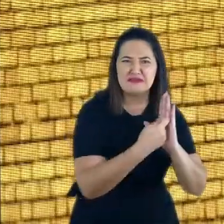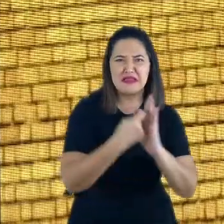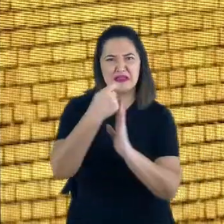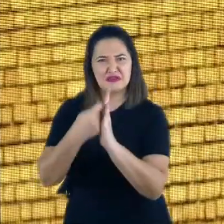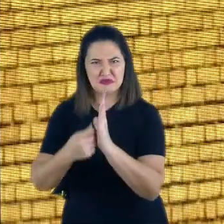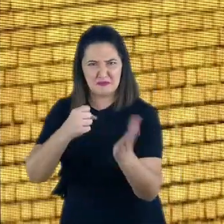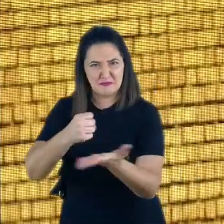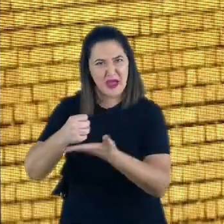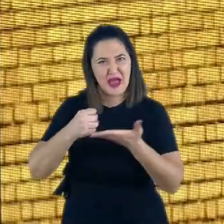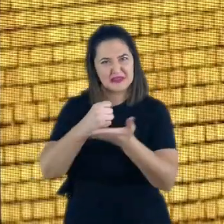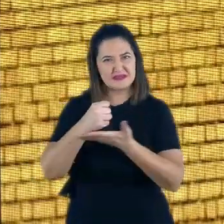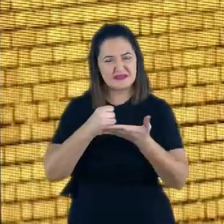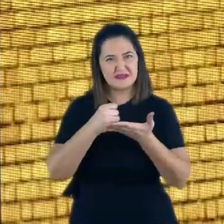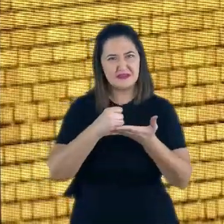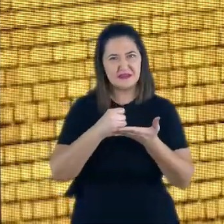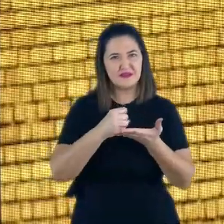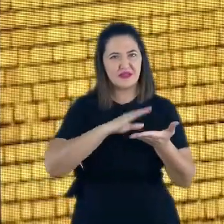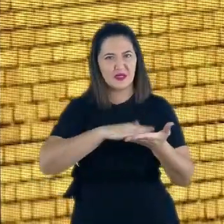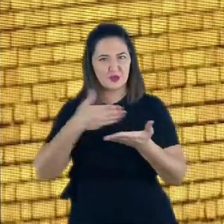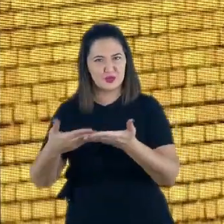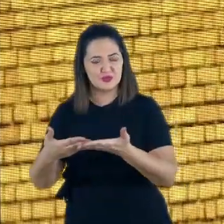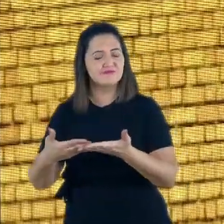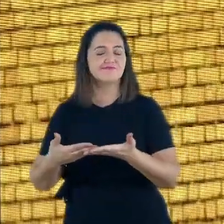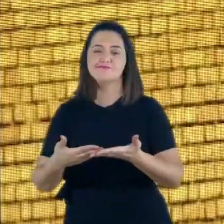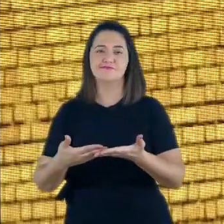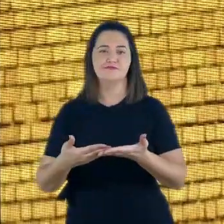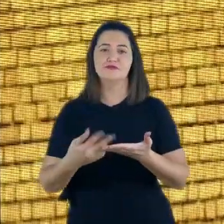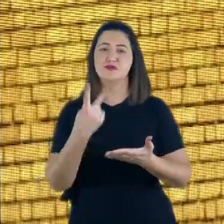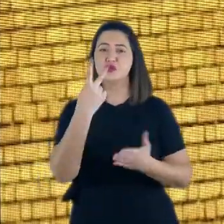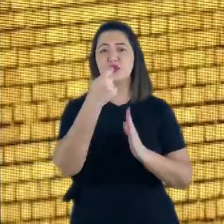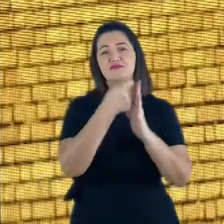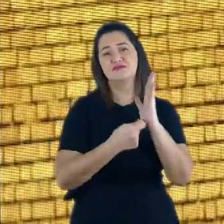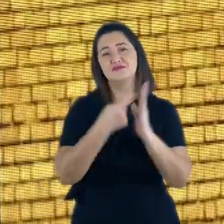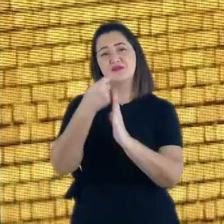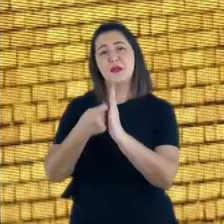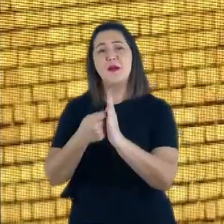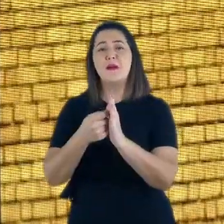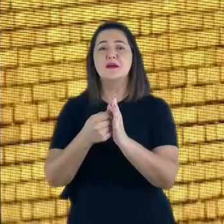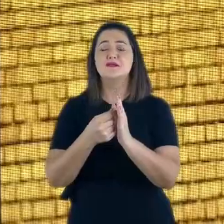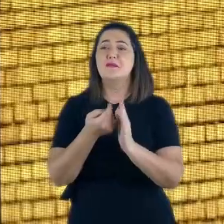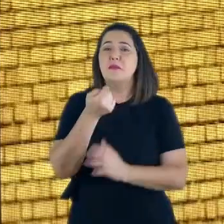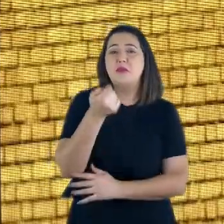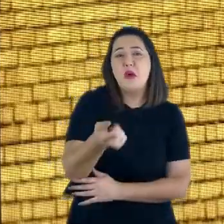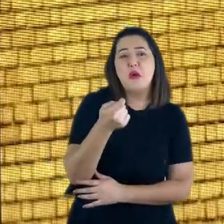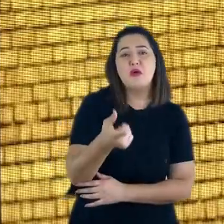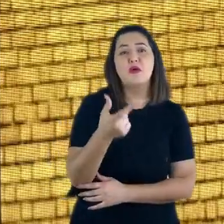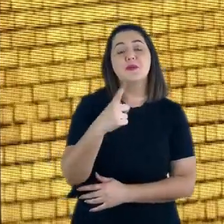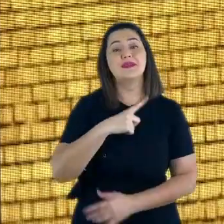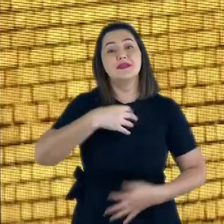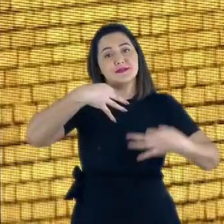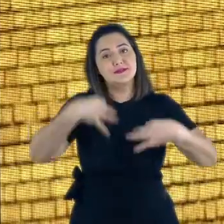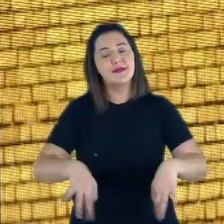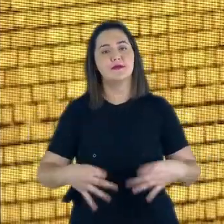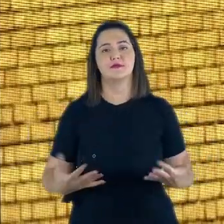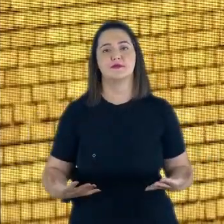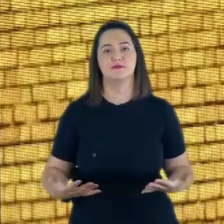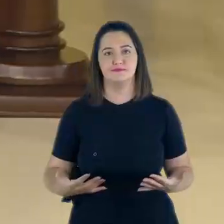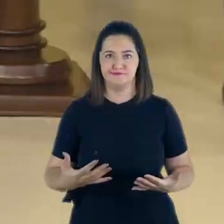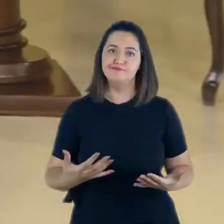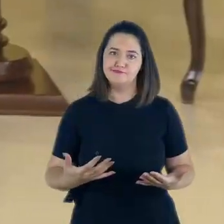construir a nossa hermenêutica do princípio de ano. Dois versículos é muito pouco para se estabelecer uma certeza, você